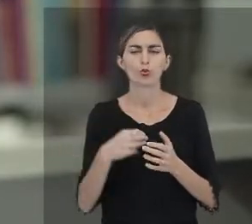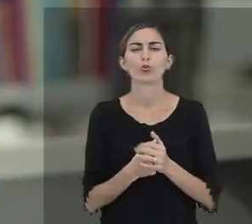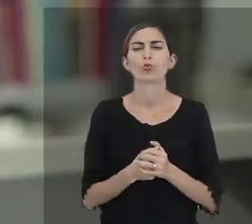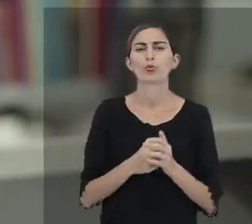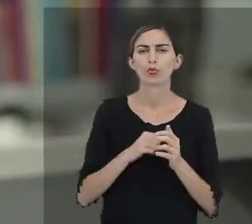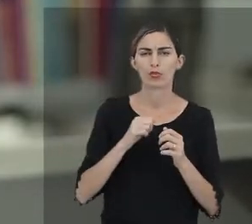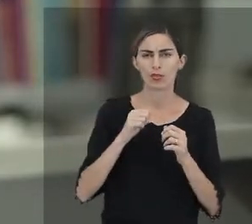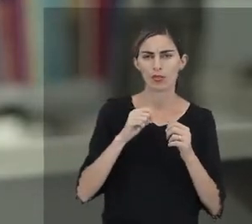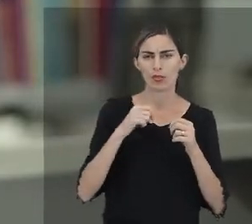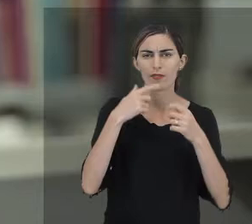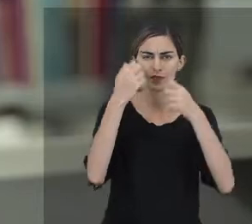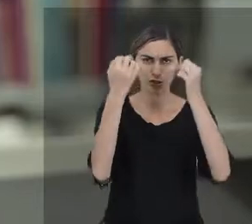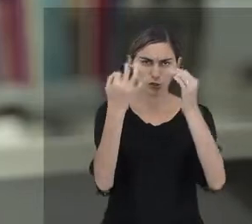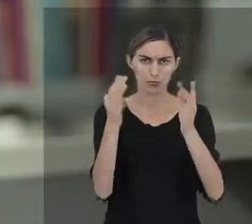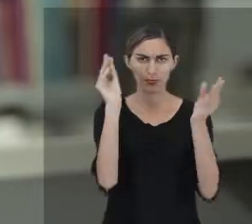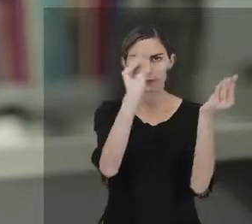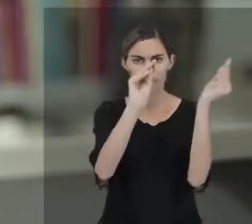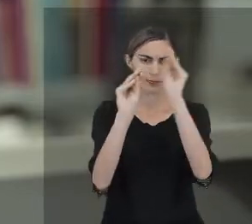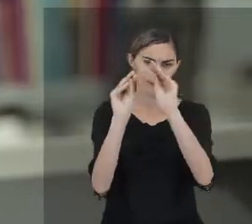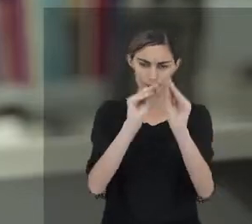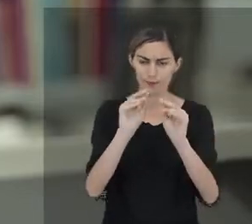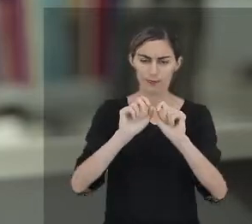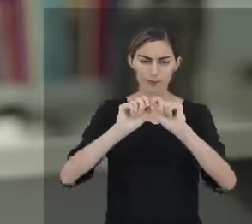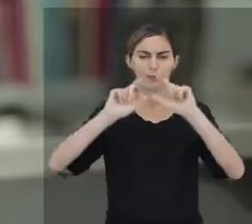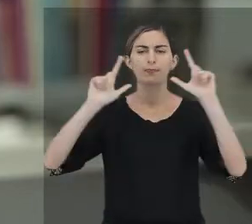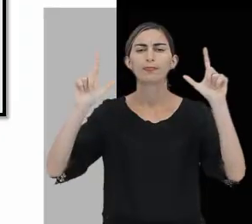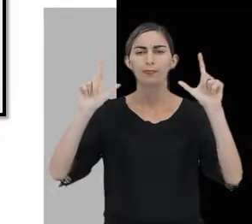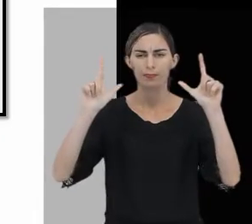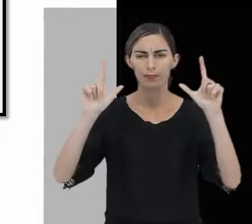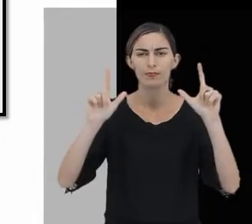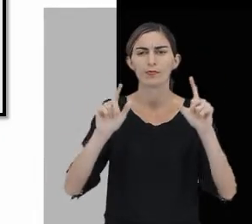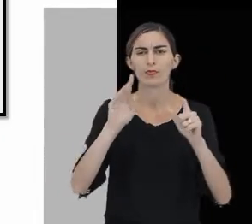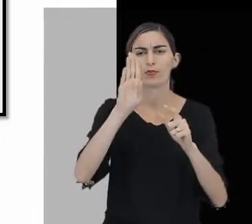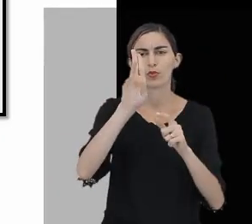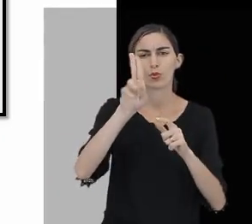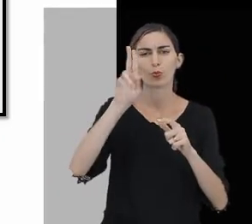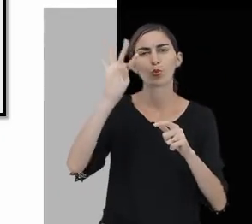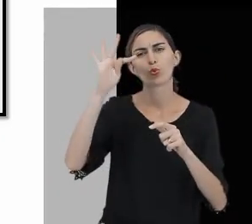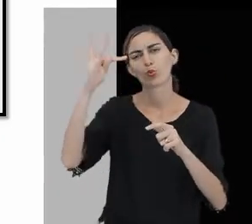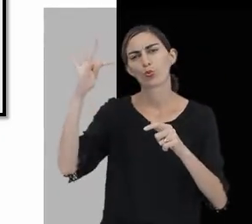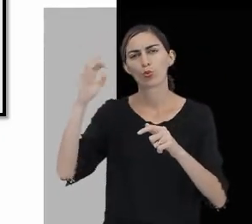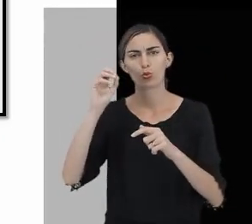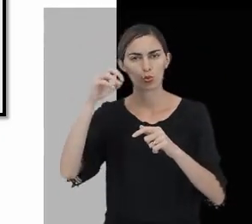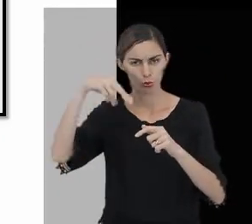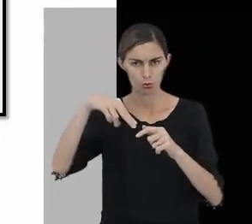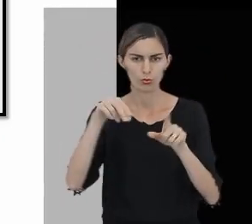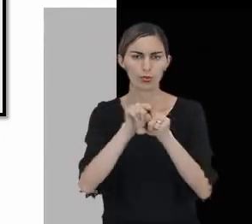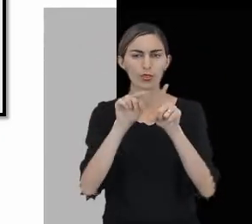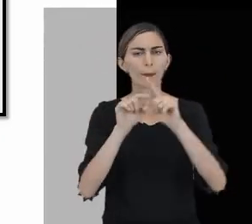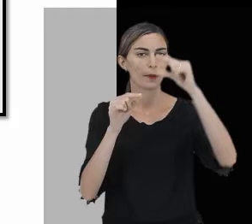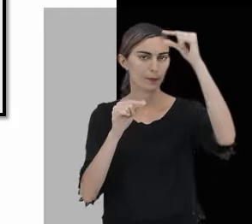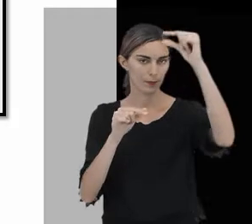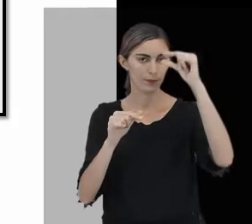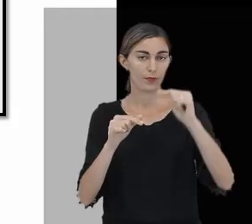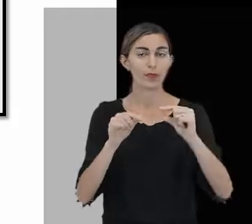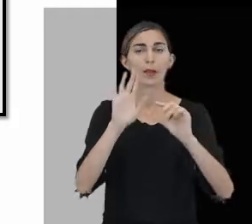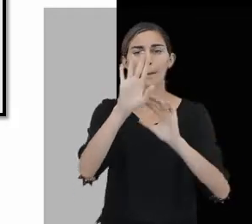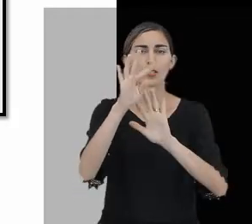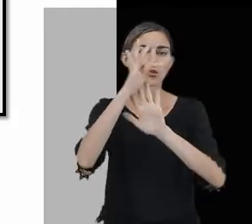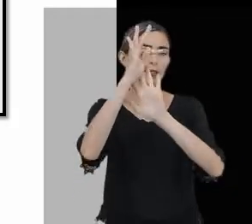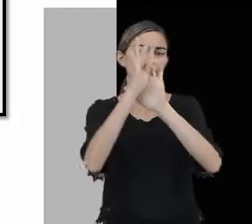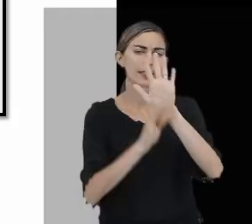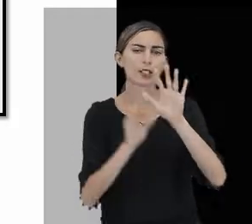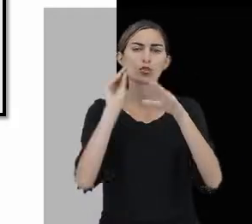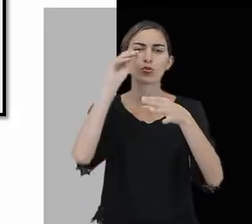diz, o button é um botão que você vai colocar na tela, certo? E o Image Button também é um botão, só que ao invés de um texto que vai